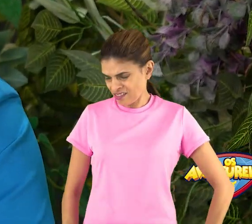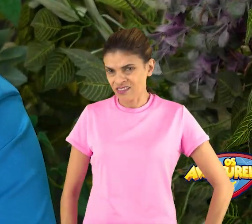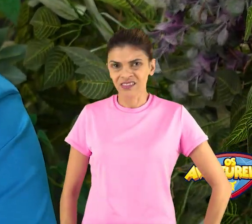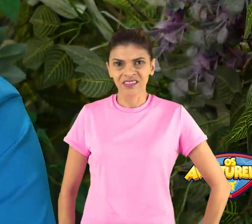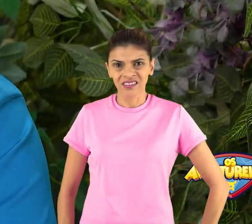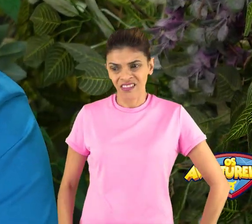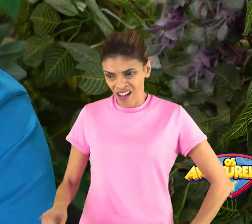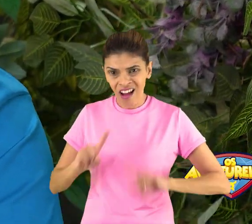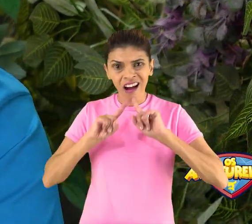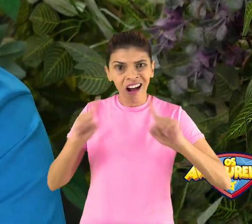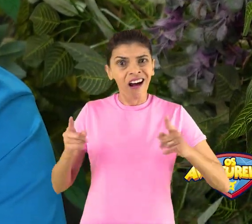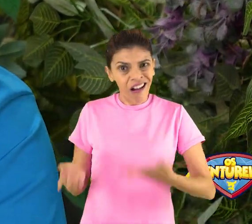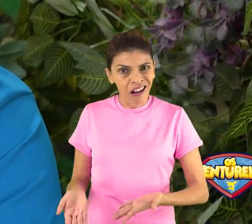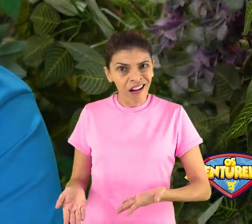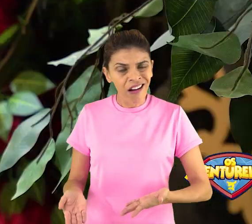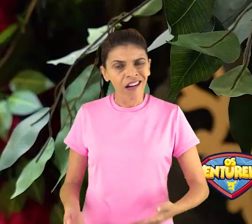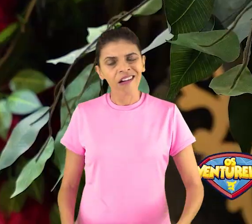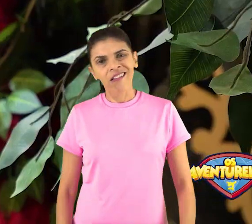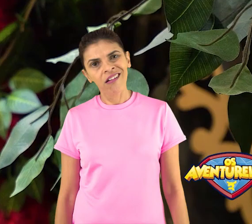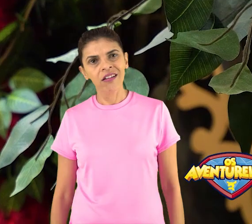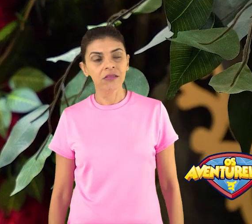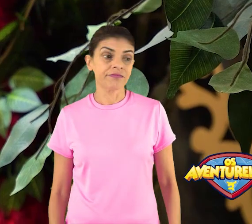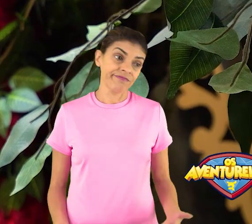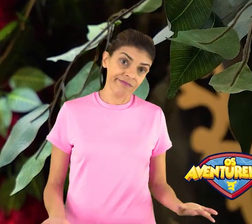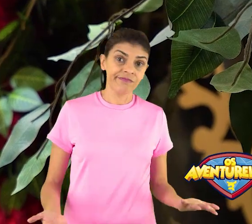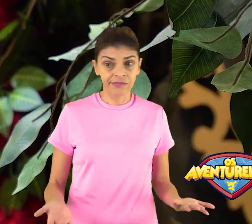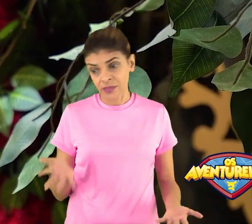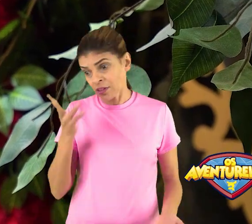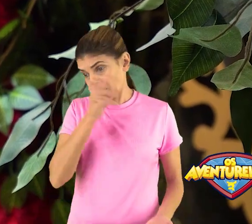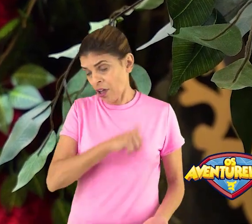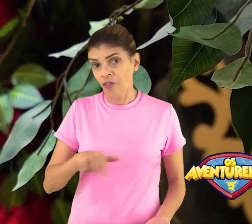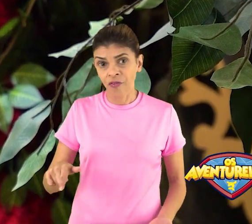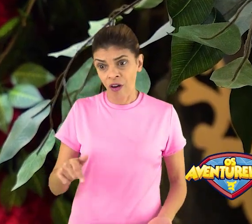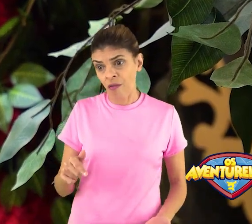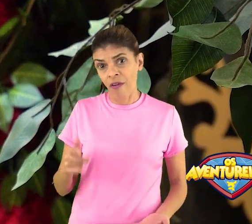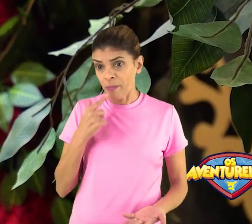Ele ainda reclama? Pelo